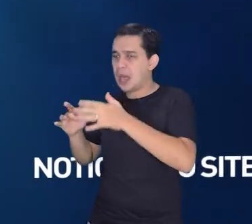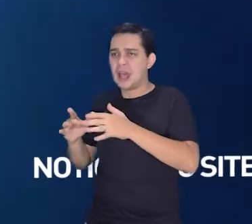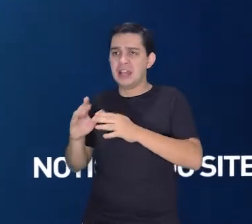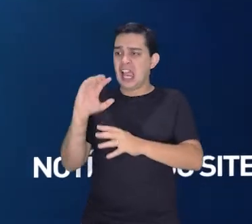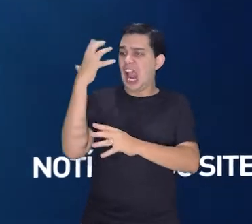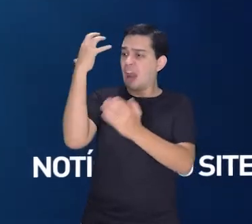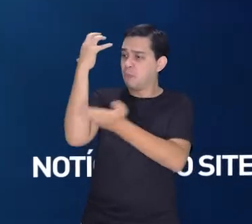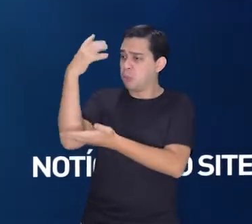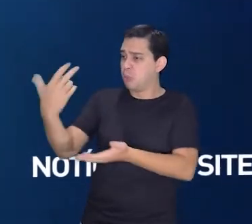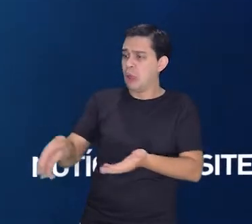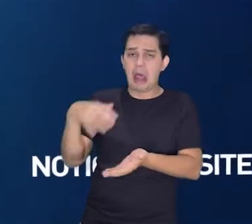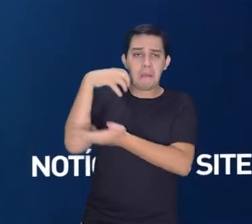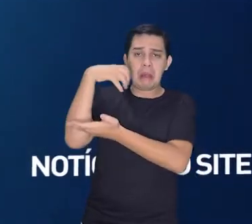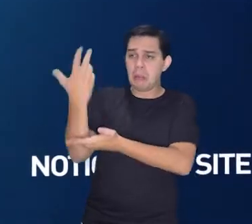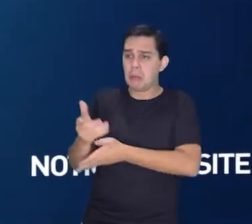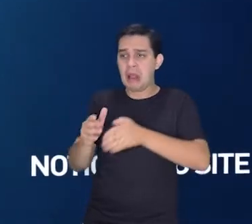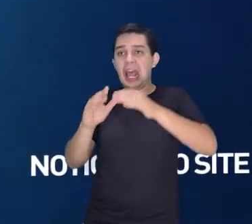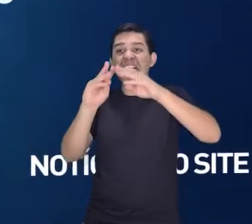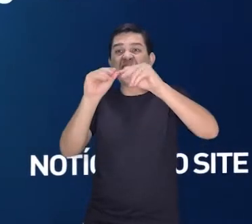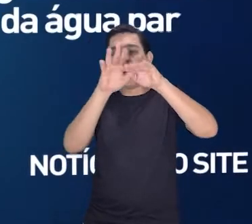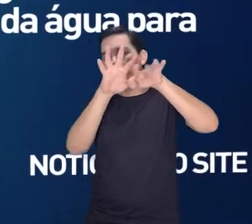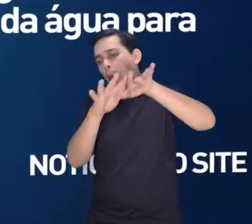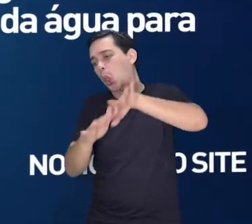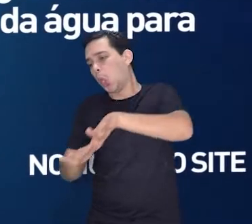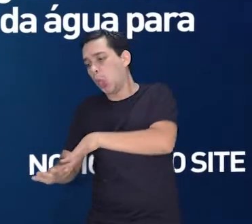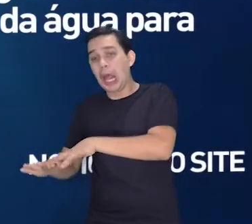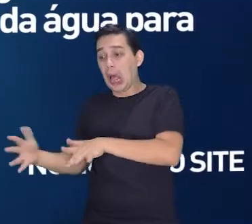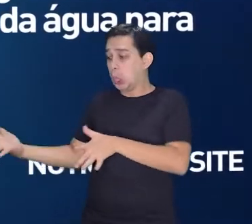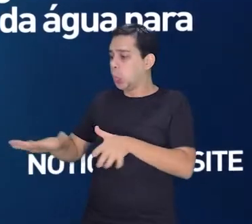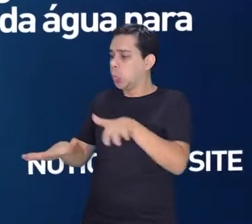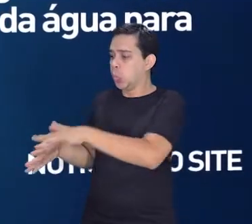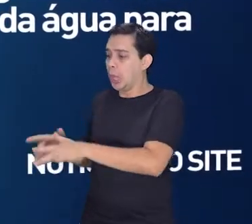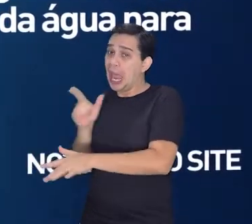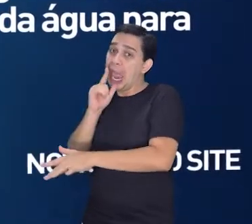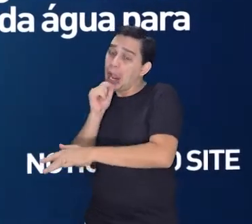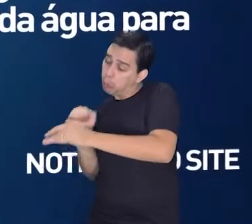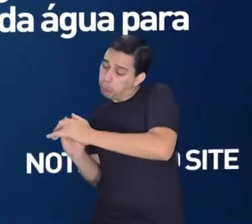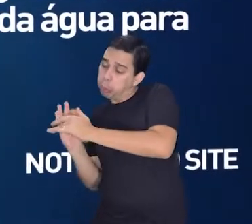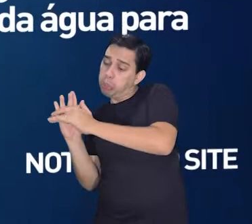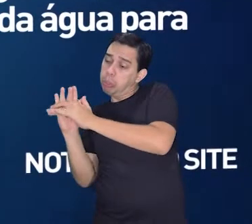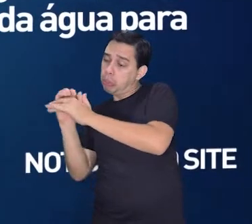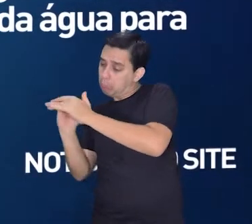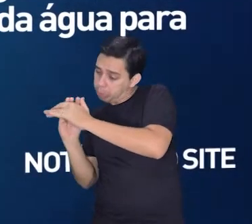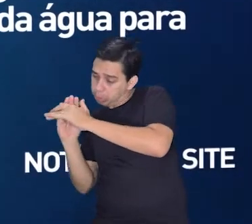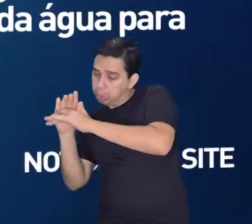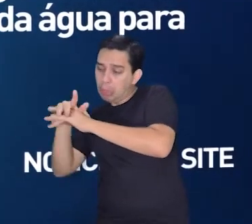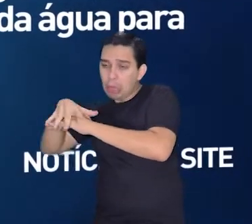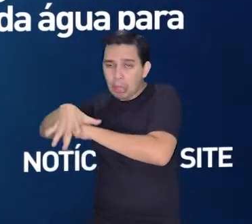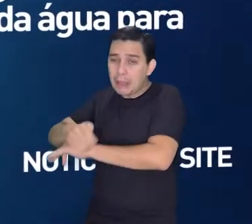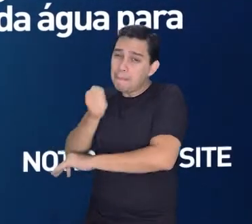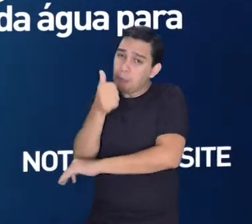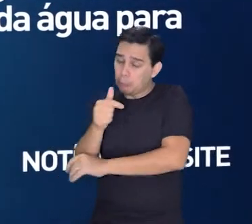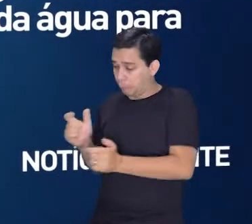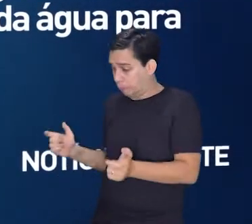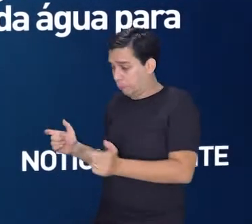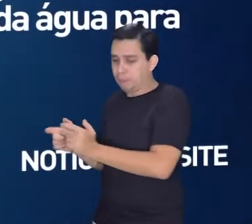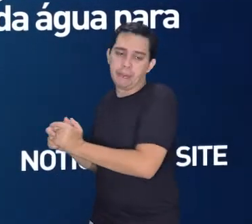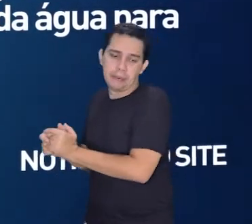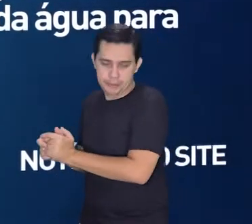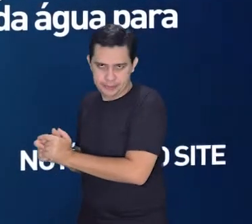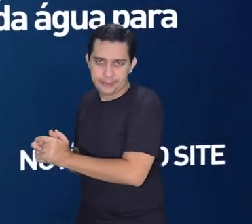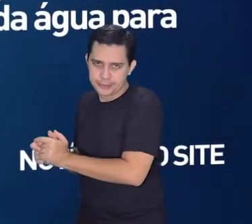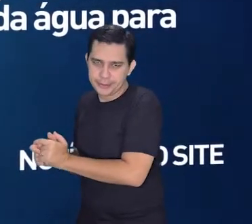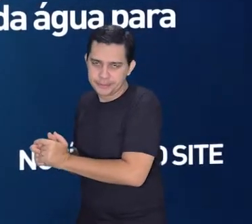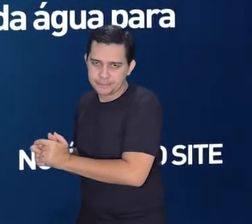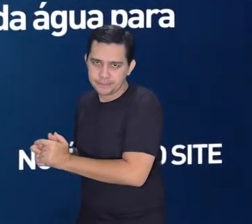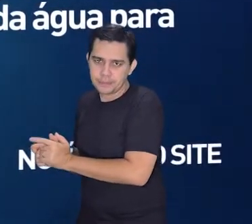desmatamento da mata ciliar. Por conta disso, a gente tem verificado essas fragilidades, como nos recentes episódios